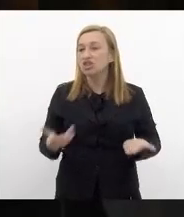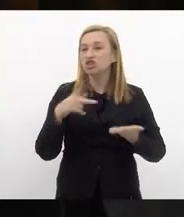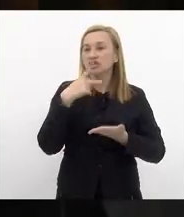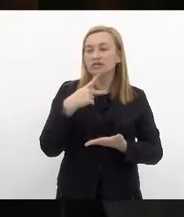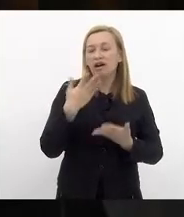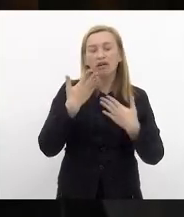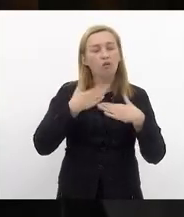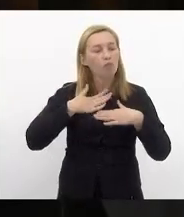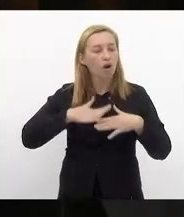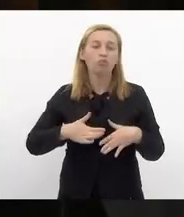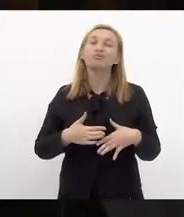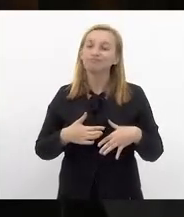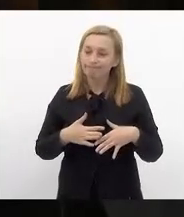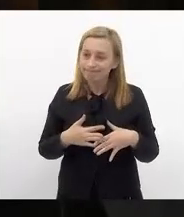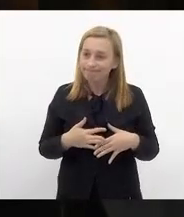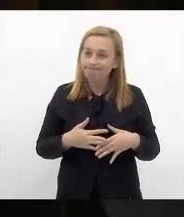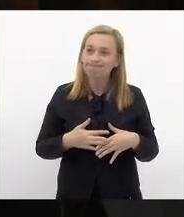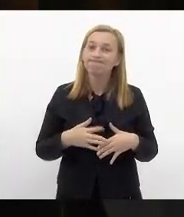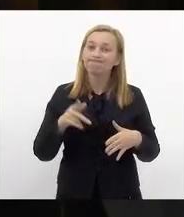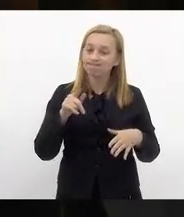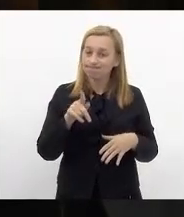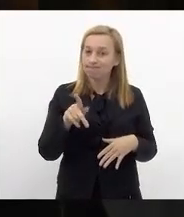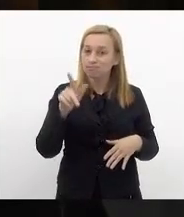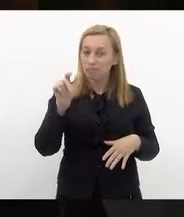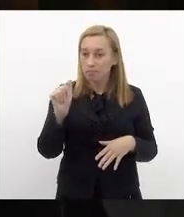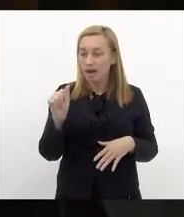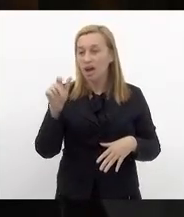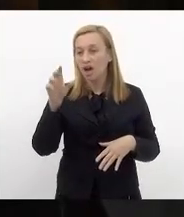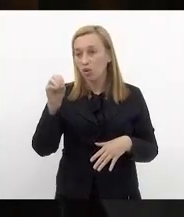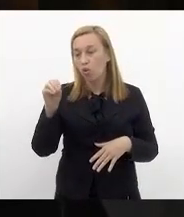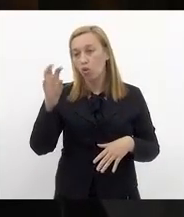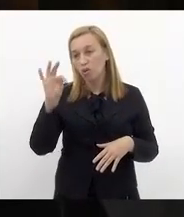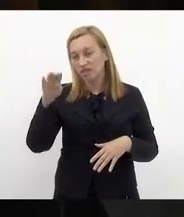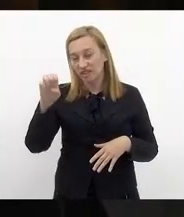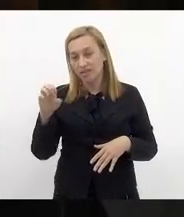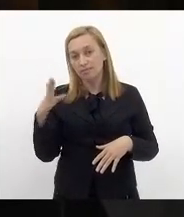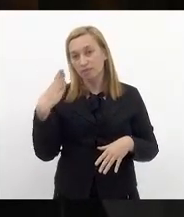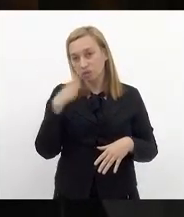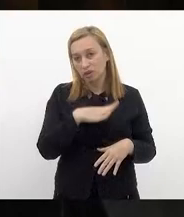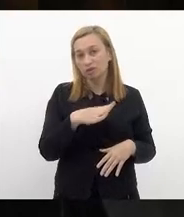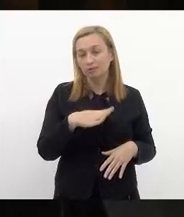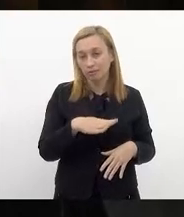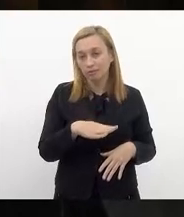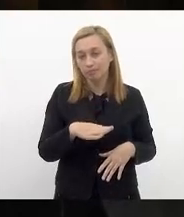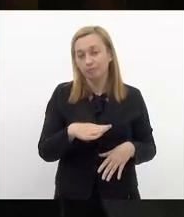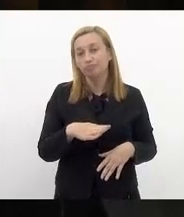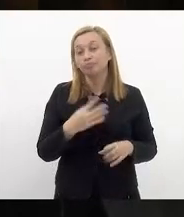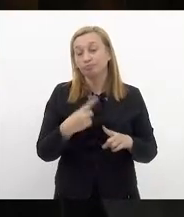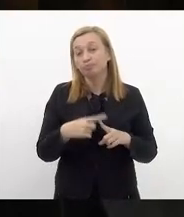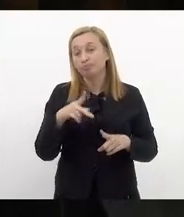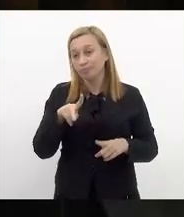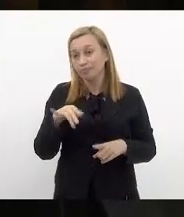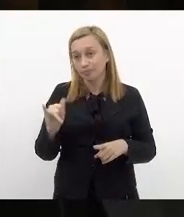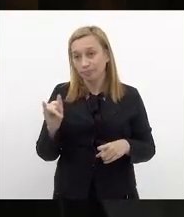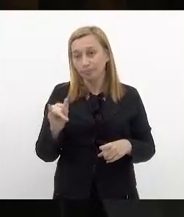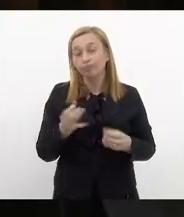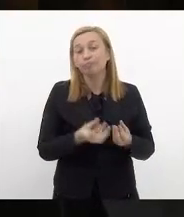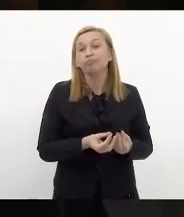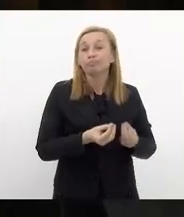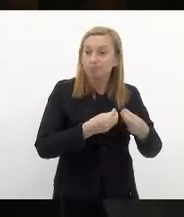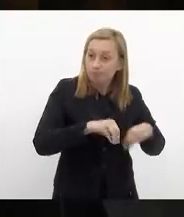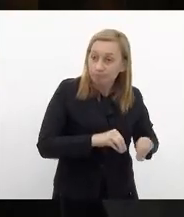muita tranquilidade que esse pacote é um pacote de maldade, porque ele vai e